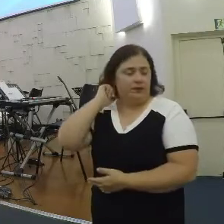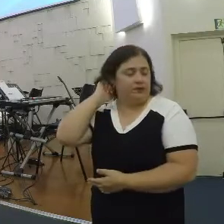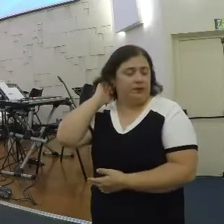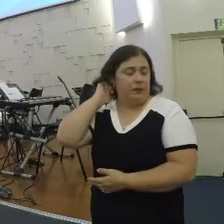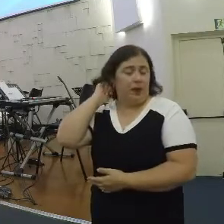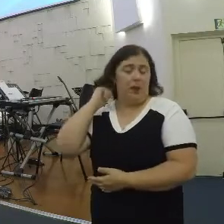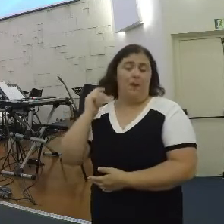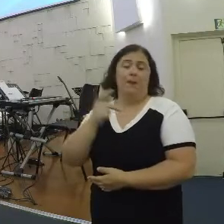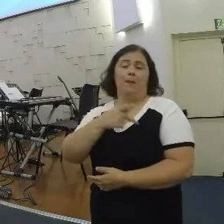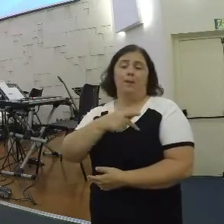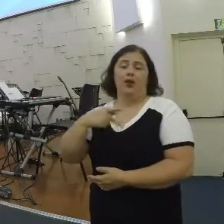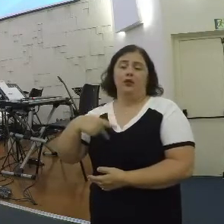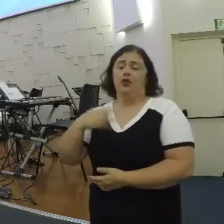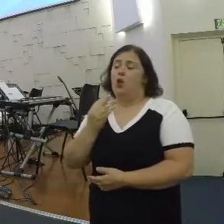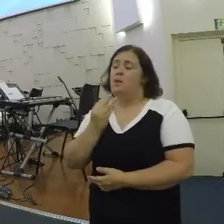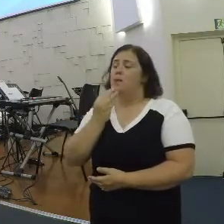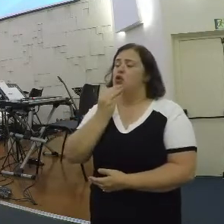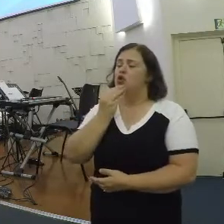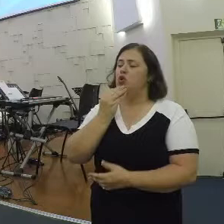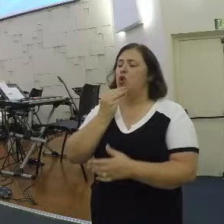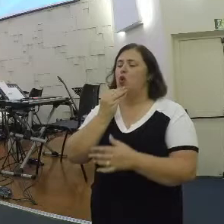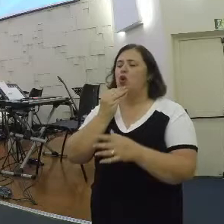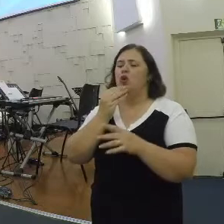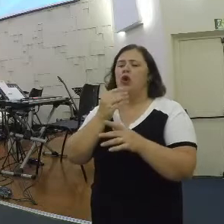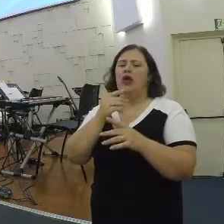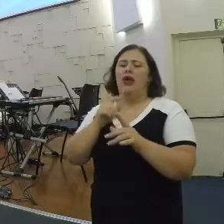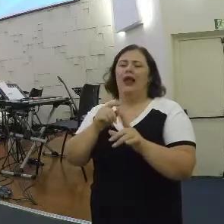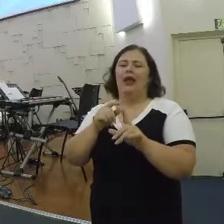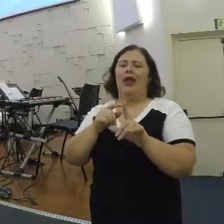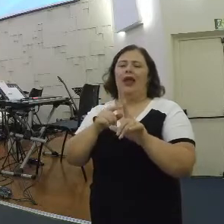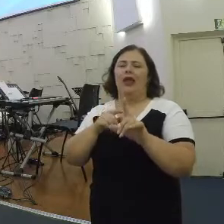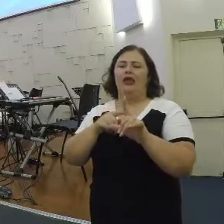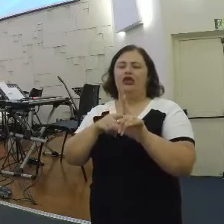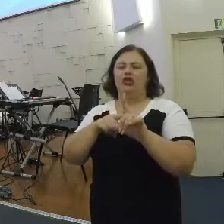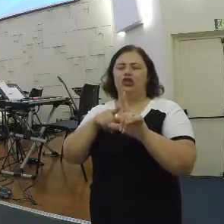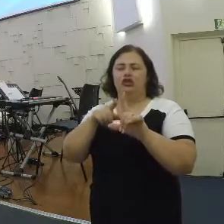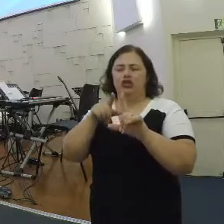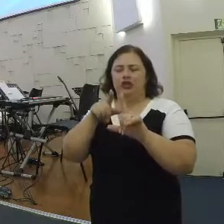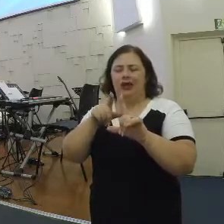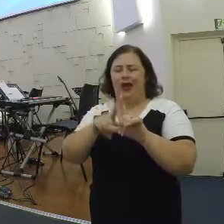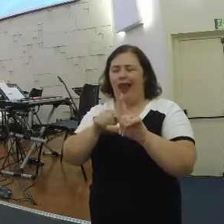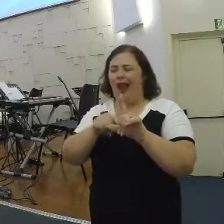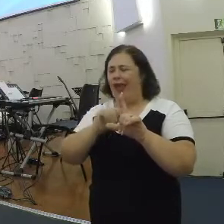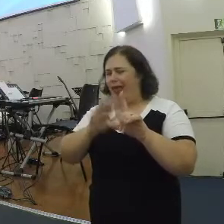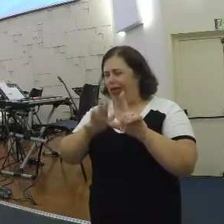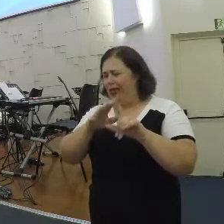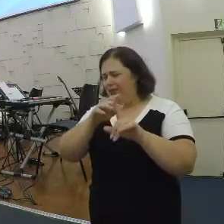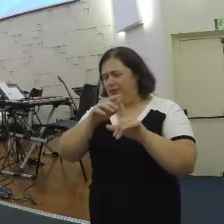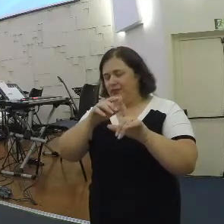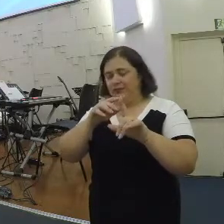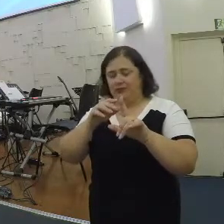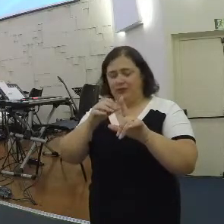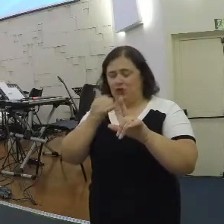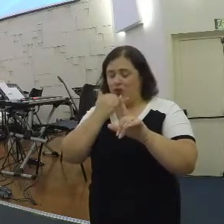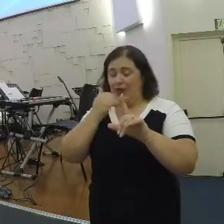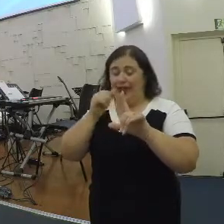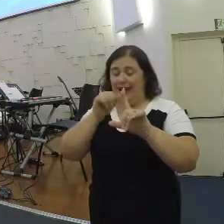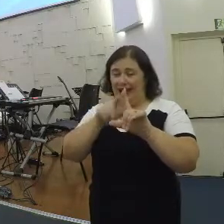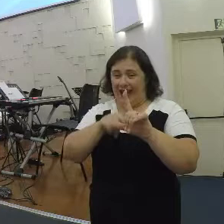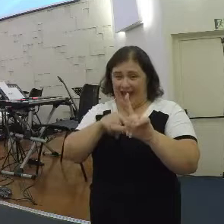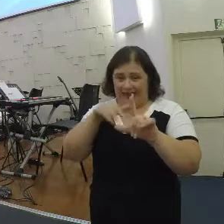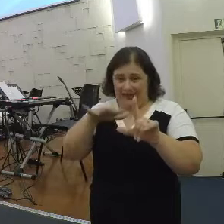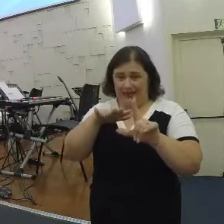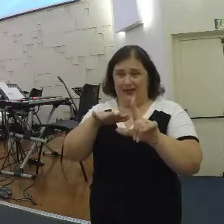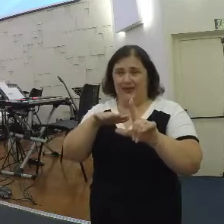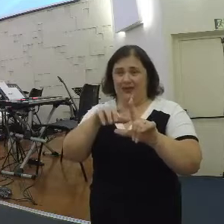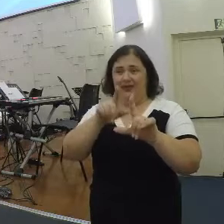E quantos jovens, homens e mulheres, da parte de Deus eu conheci no campus universitário, gente crente, gente temente a